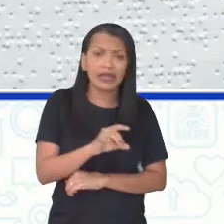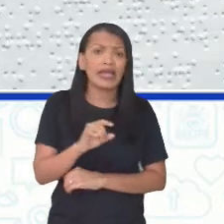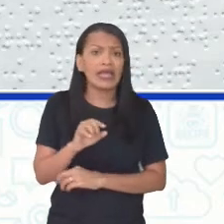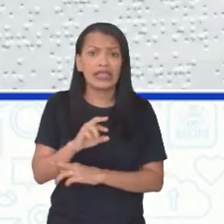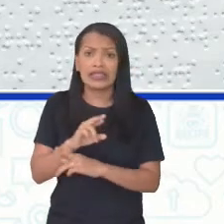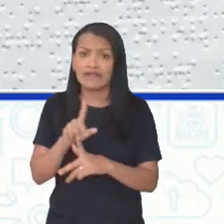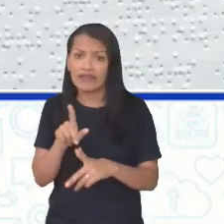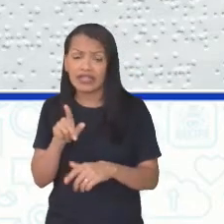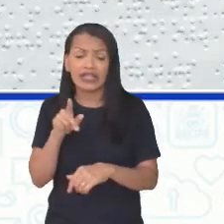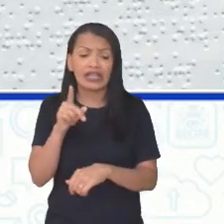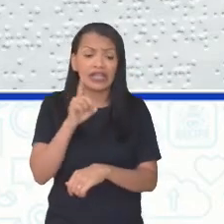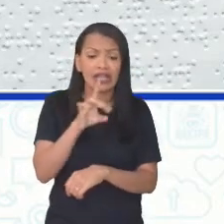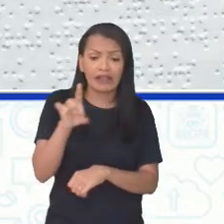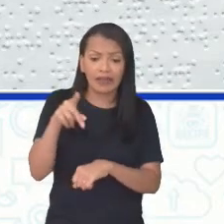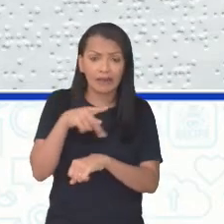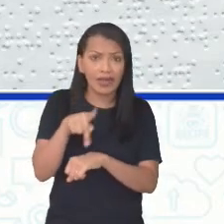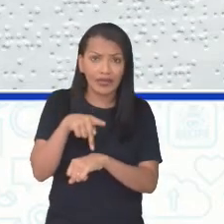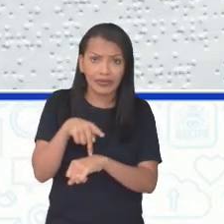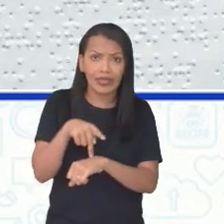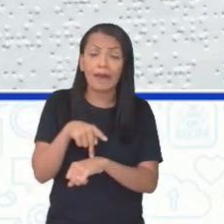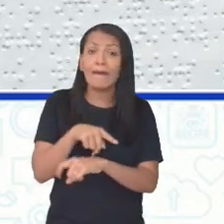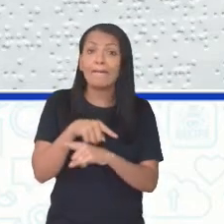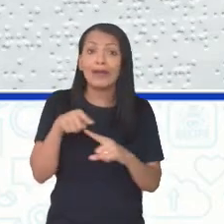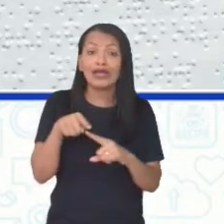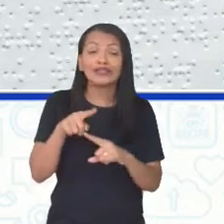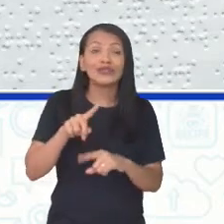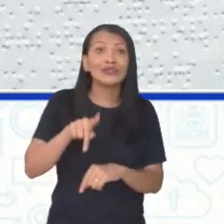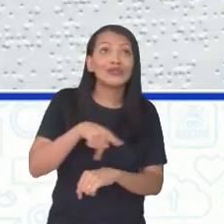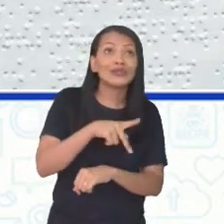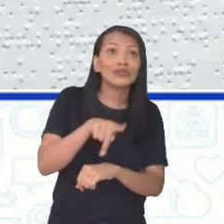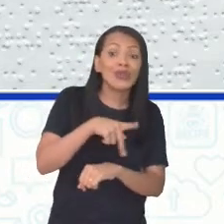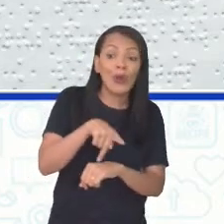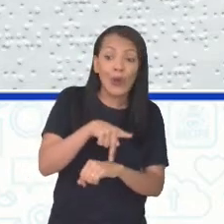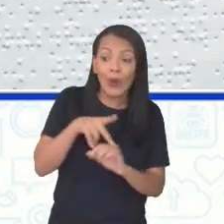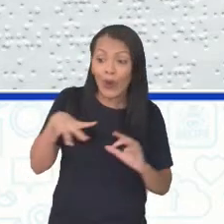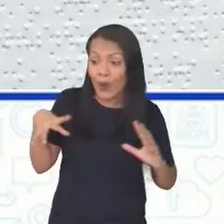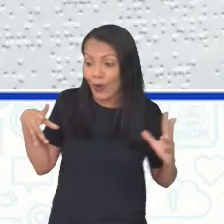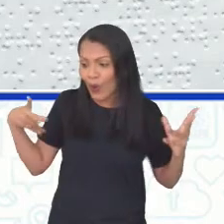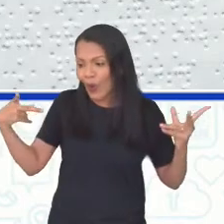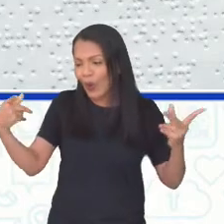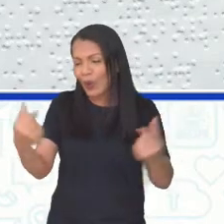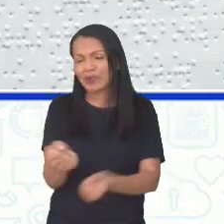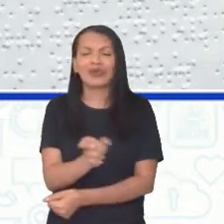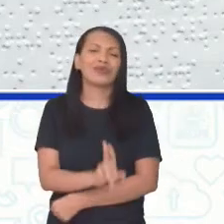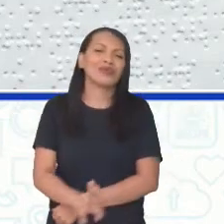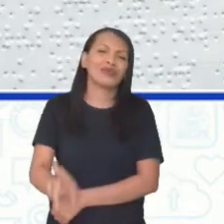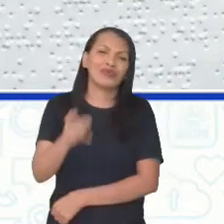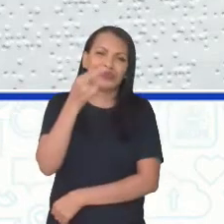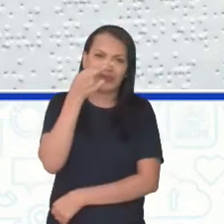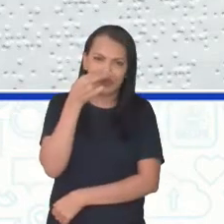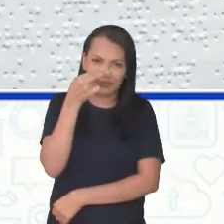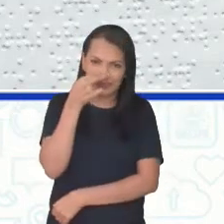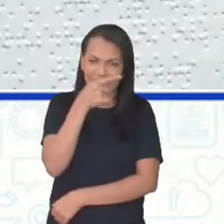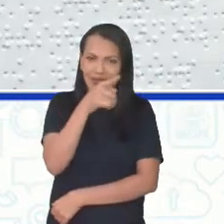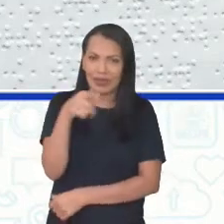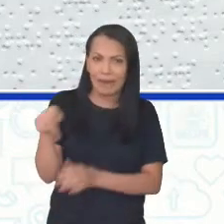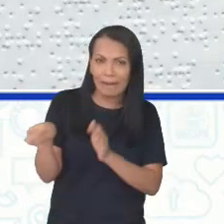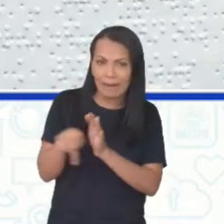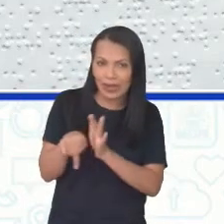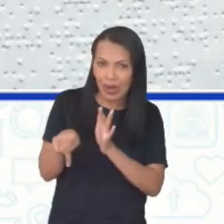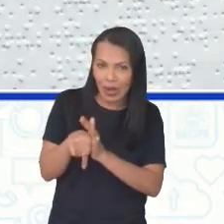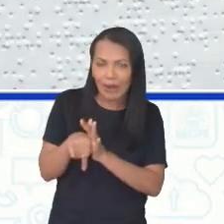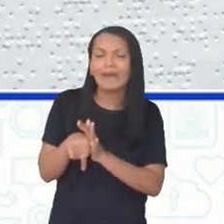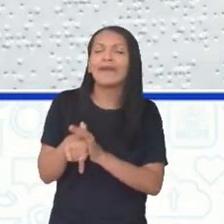diferente para cada país, e é um código universal. Né? Você utiliza o idioma do próprio país para fazer essa